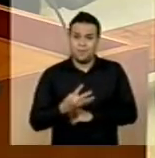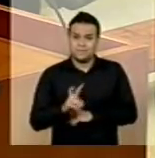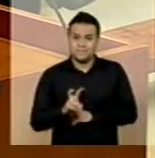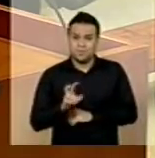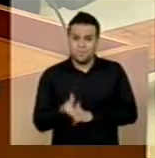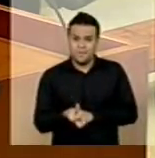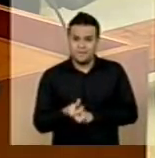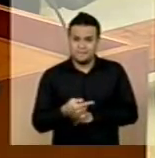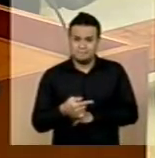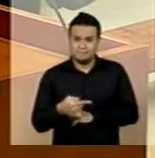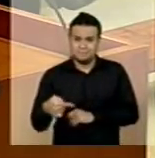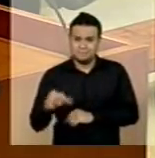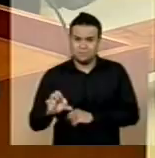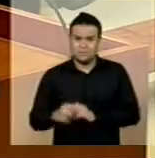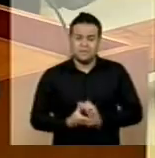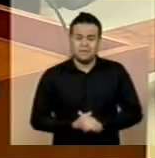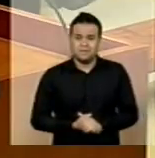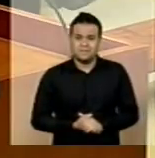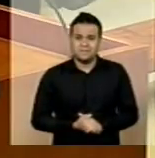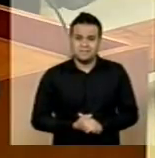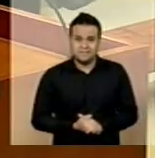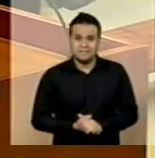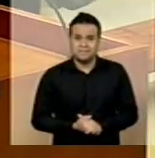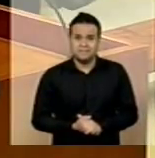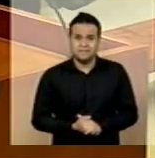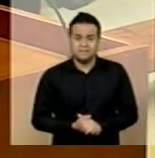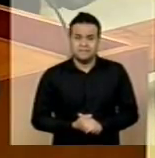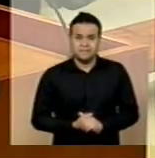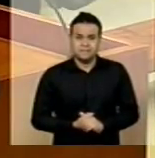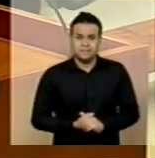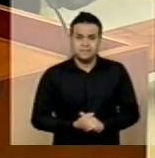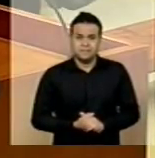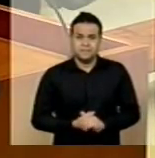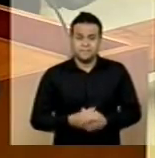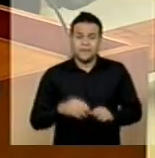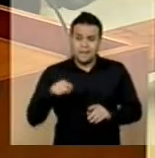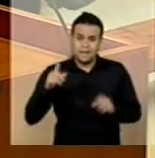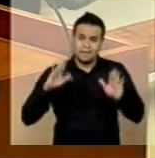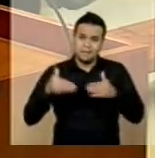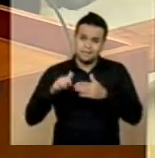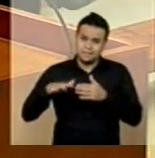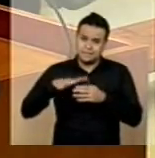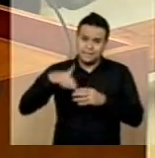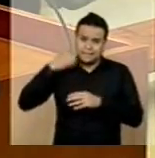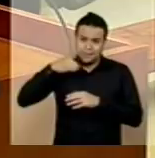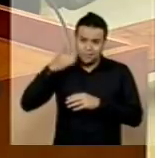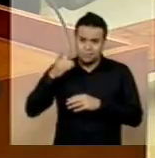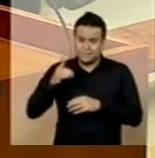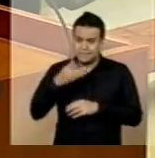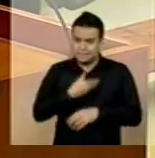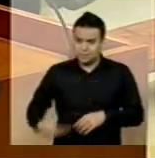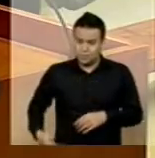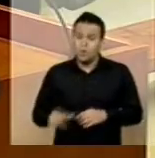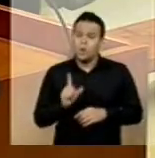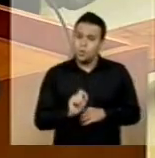um precedente específico que se reconheceu para os deputados estaduais as imunidades